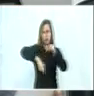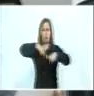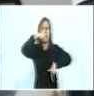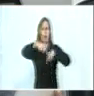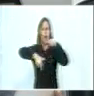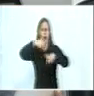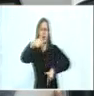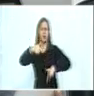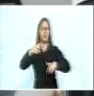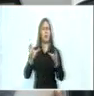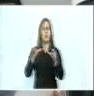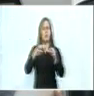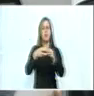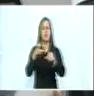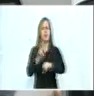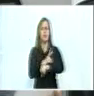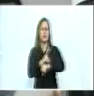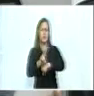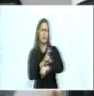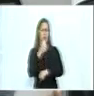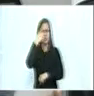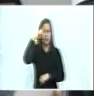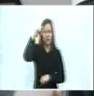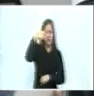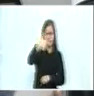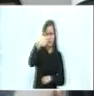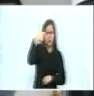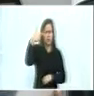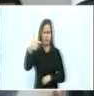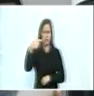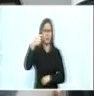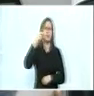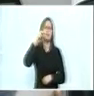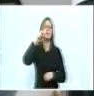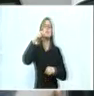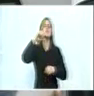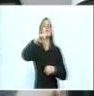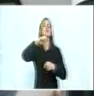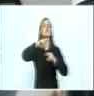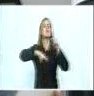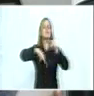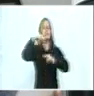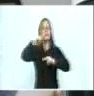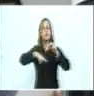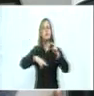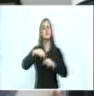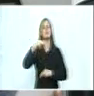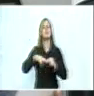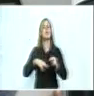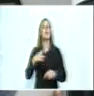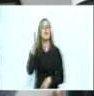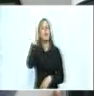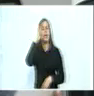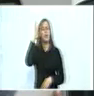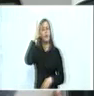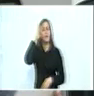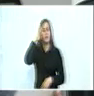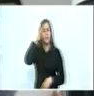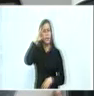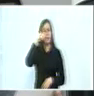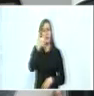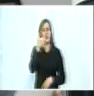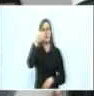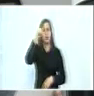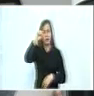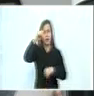comunidade, no dia 22 de junho, quarta-feira, às 19 horas, pontualmente na sede